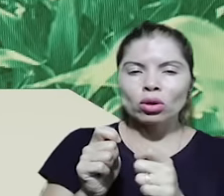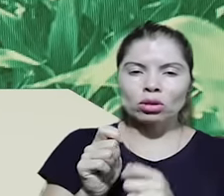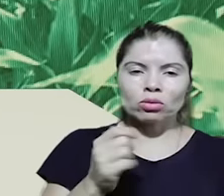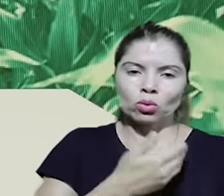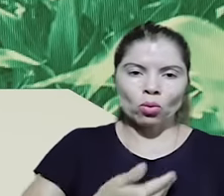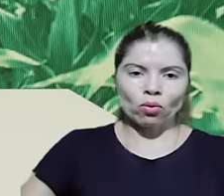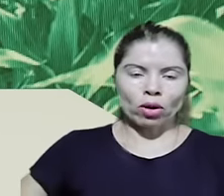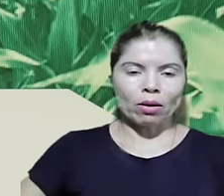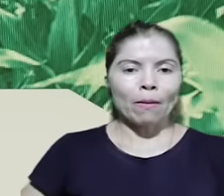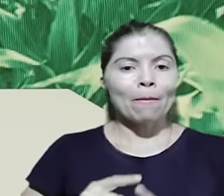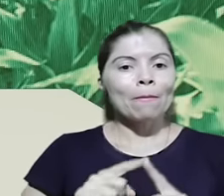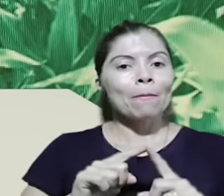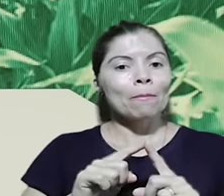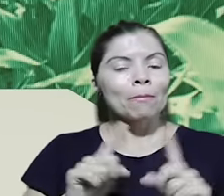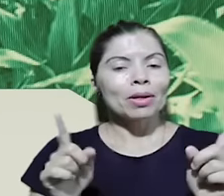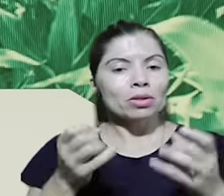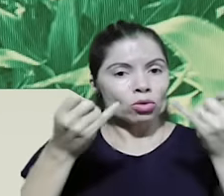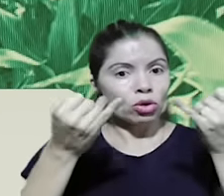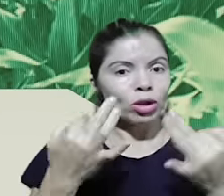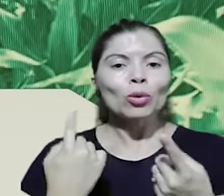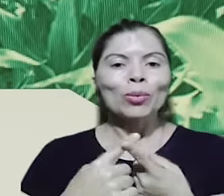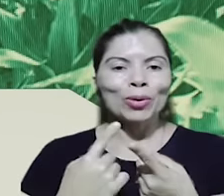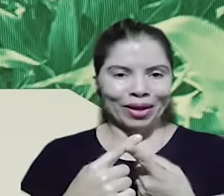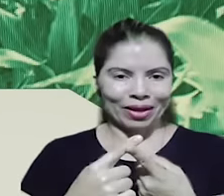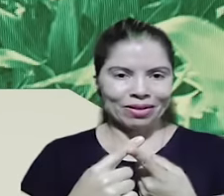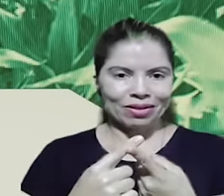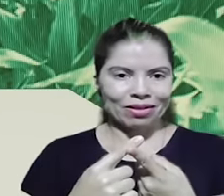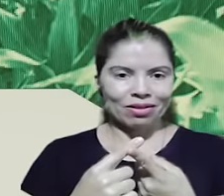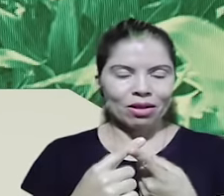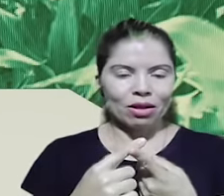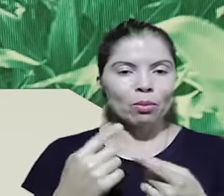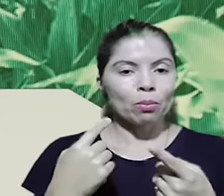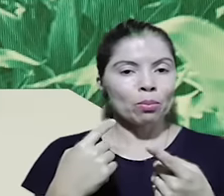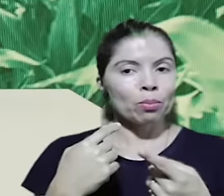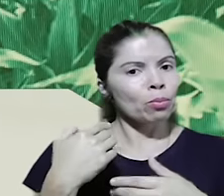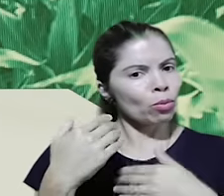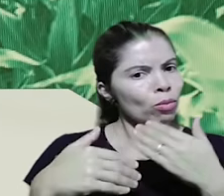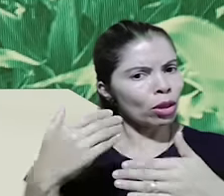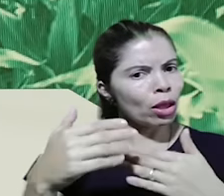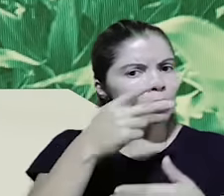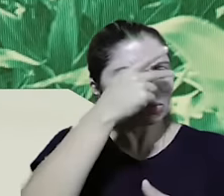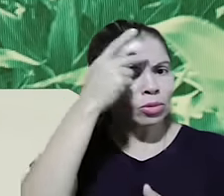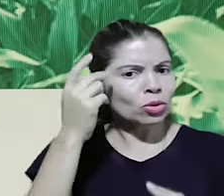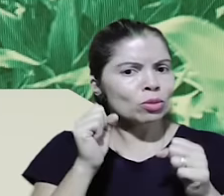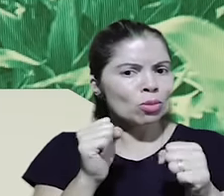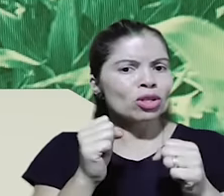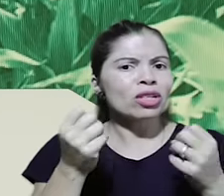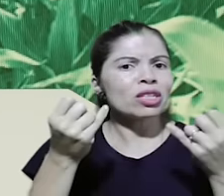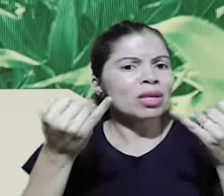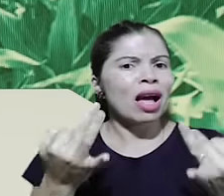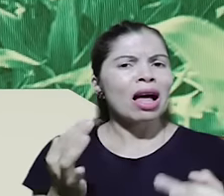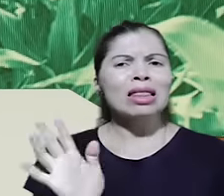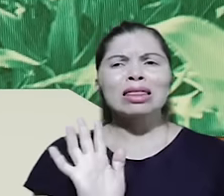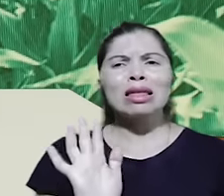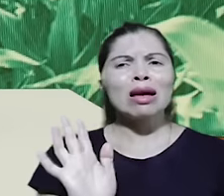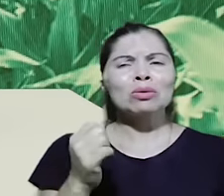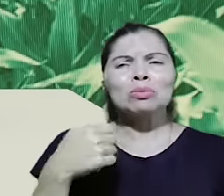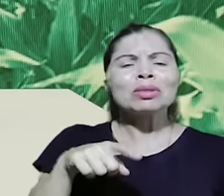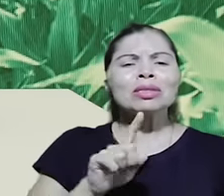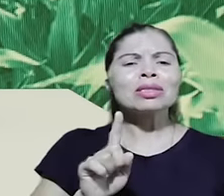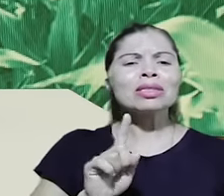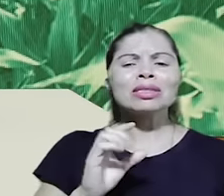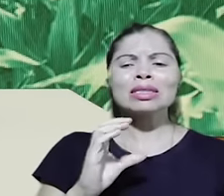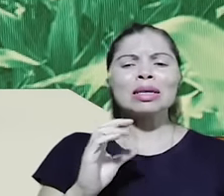tá eu falo assim por mais adiante a gente pode ouvir né que em outros estados basta ter o número de CPF e esse